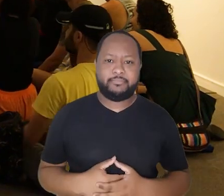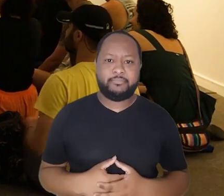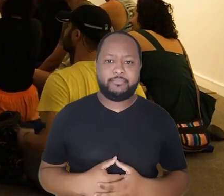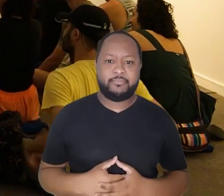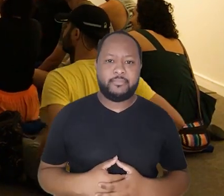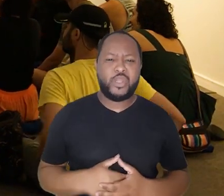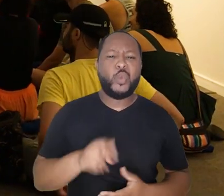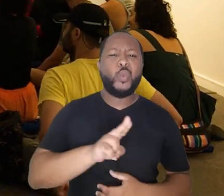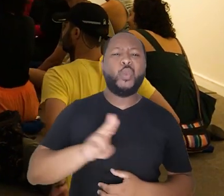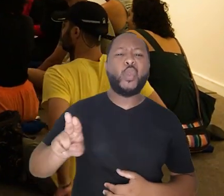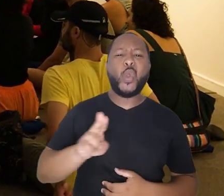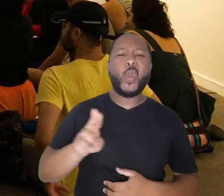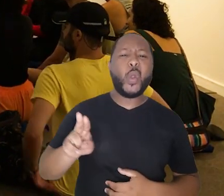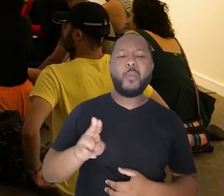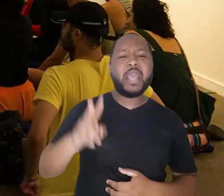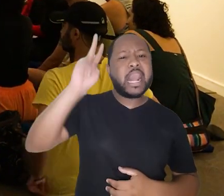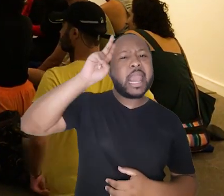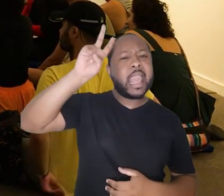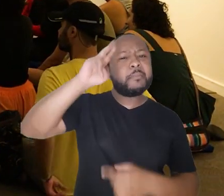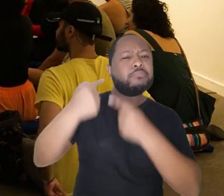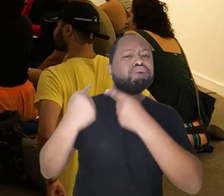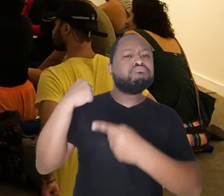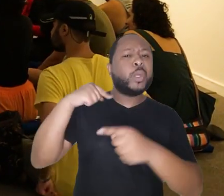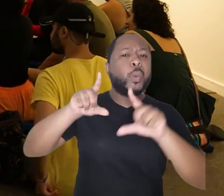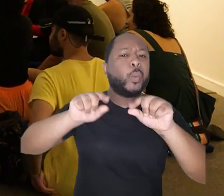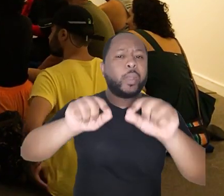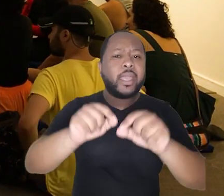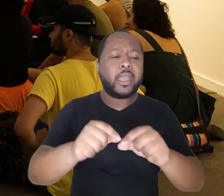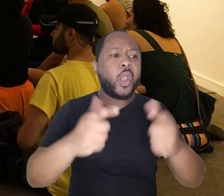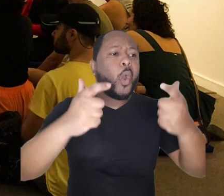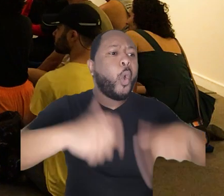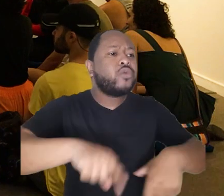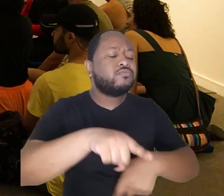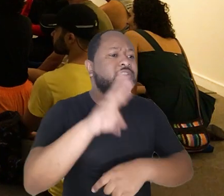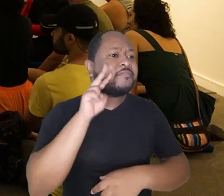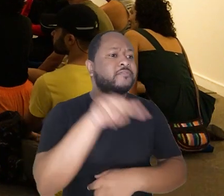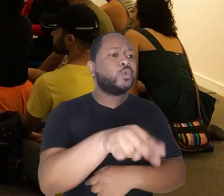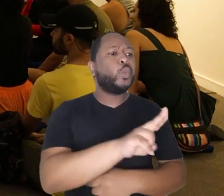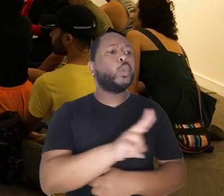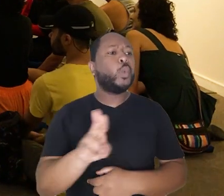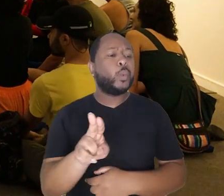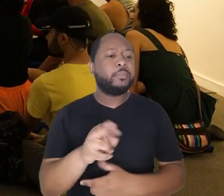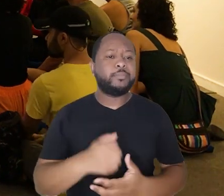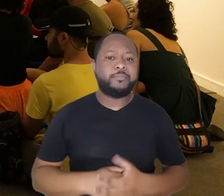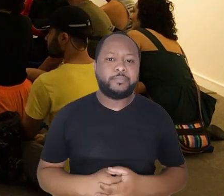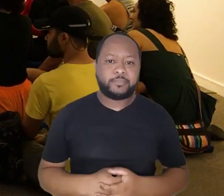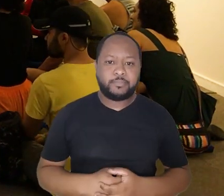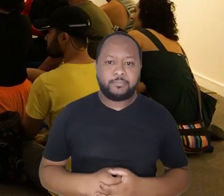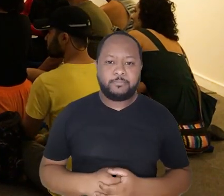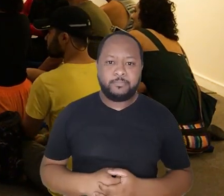Então, mas o que o nome você lembra? Qualquer coisa. Onde você viu?